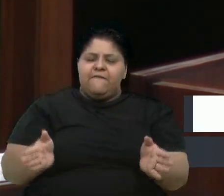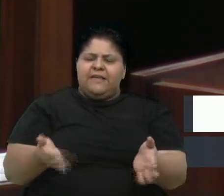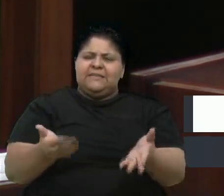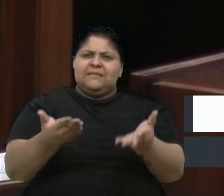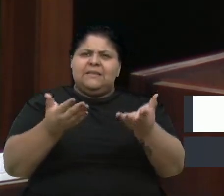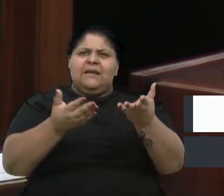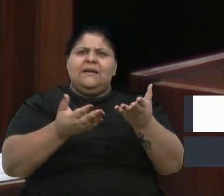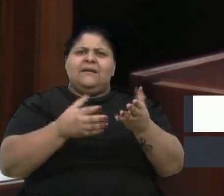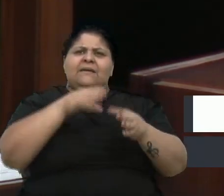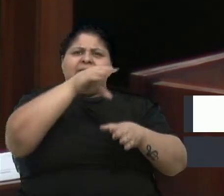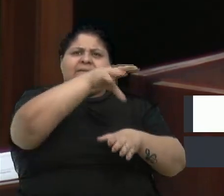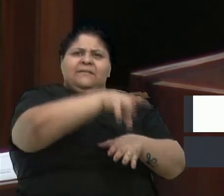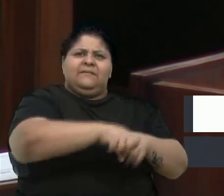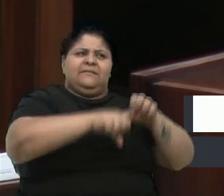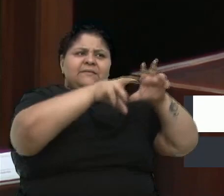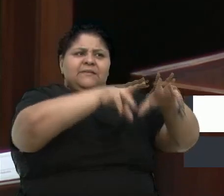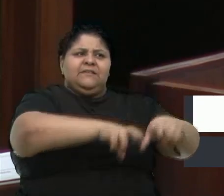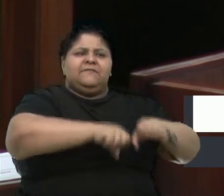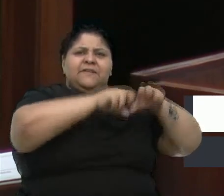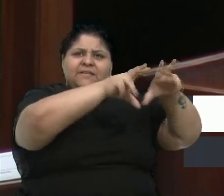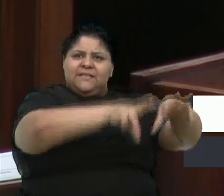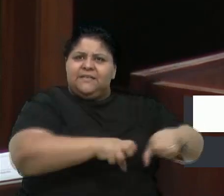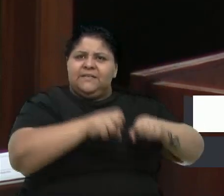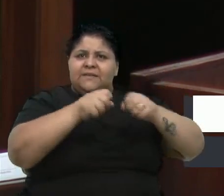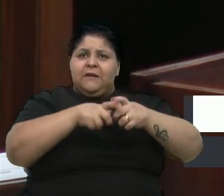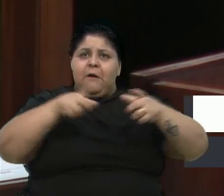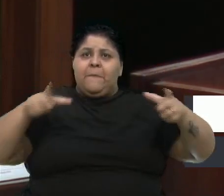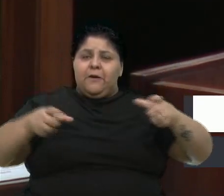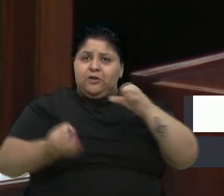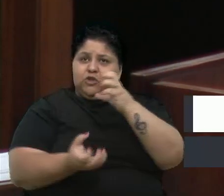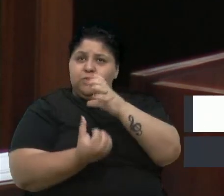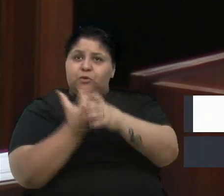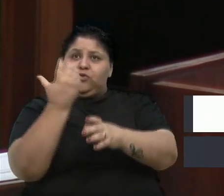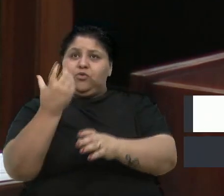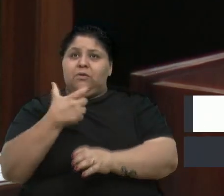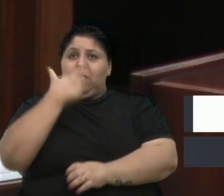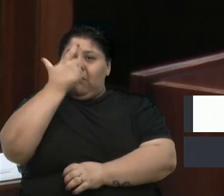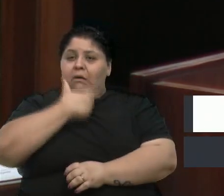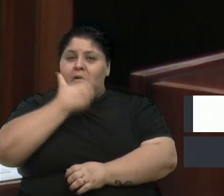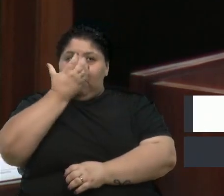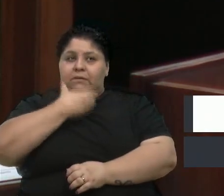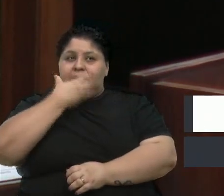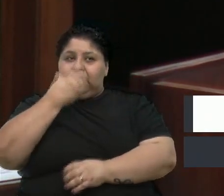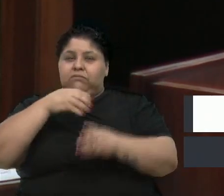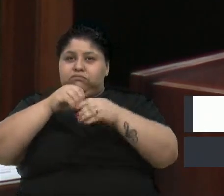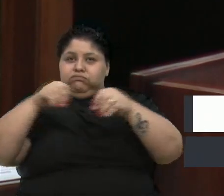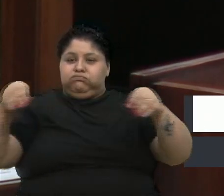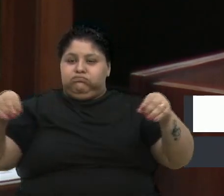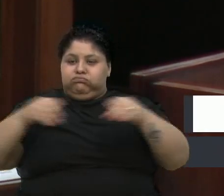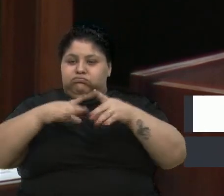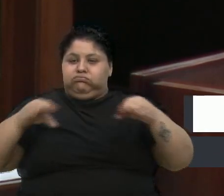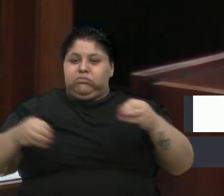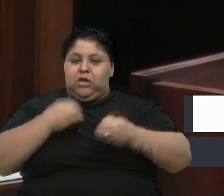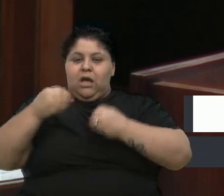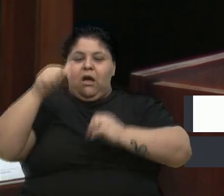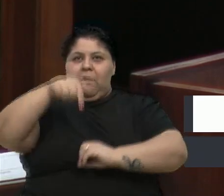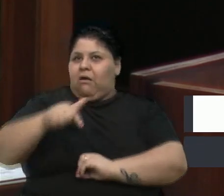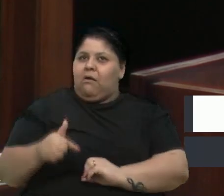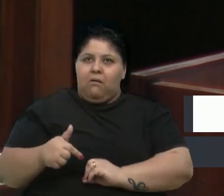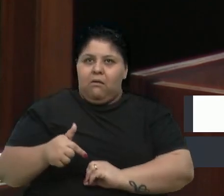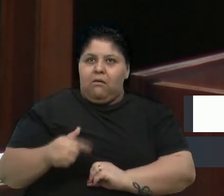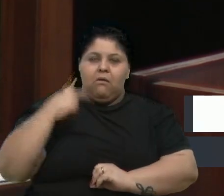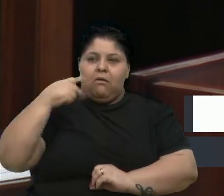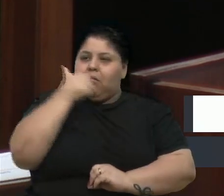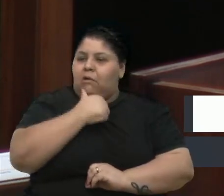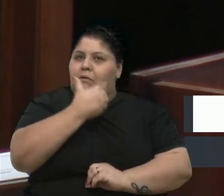das maiores produtoras de hortifruti granjeiros do estado do Rio Grande do Sul, né, de que nós, enquanto homens e mulheres públicas,